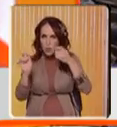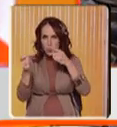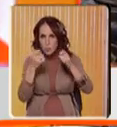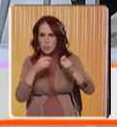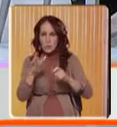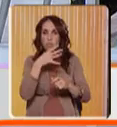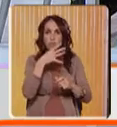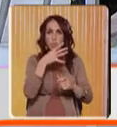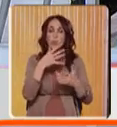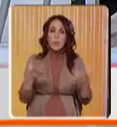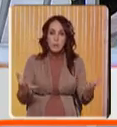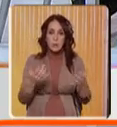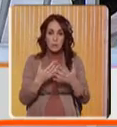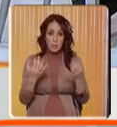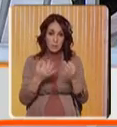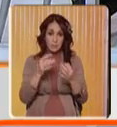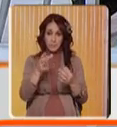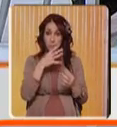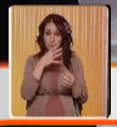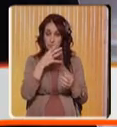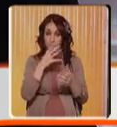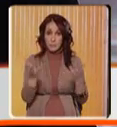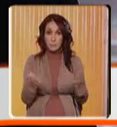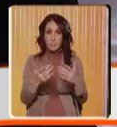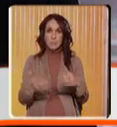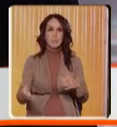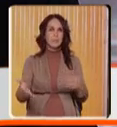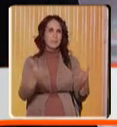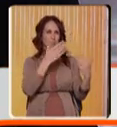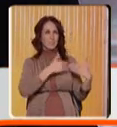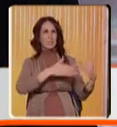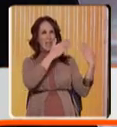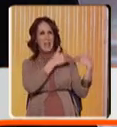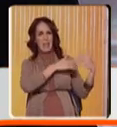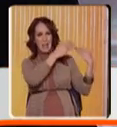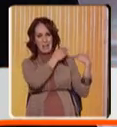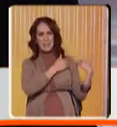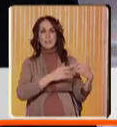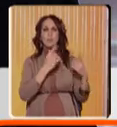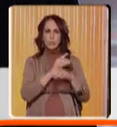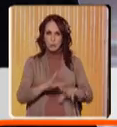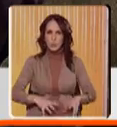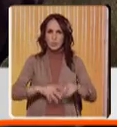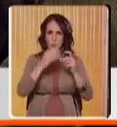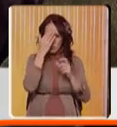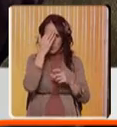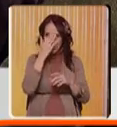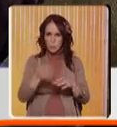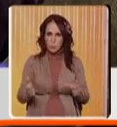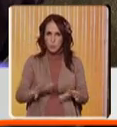isso explicaria, tinha explicações a nível ancestral, porque no desenvolvimento da função